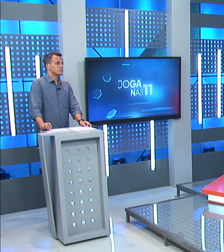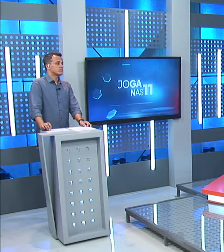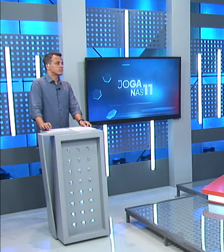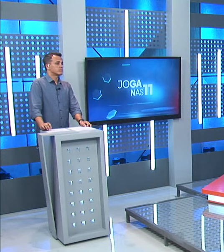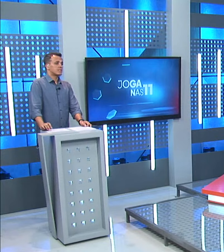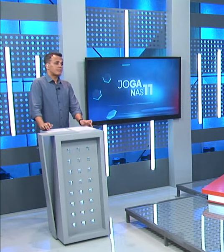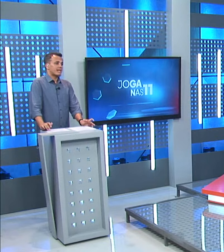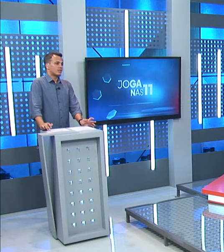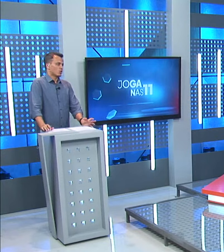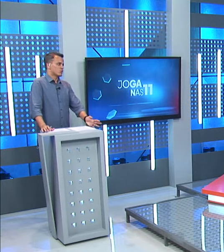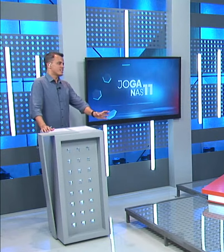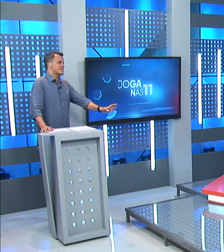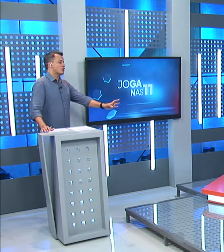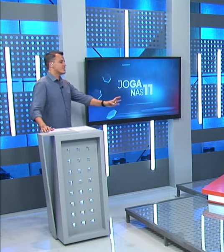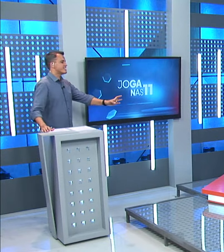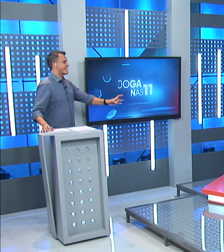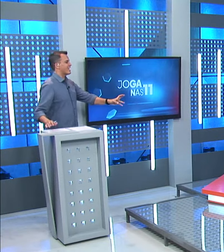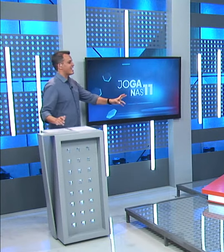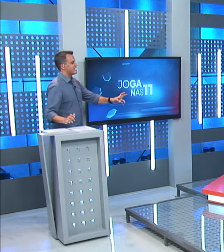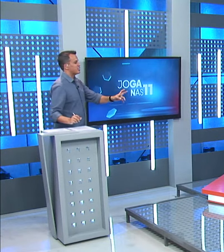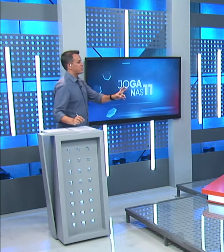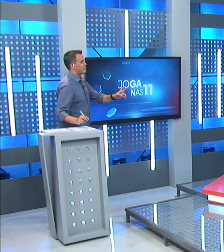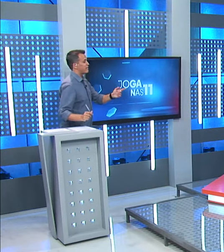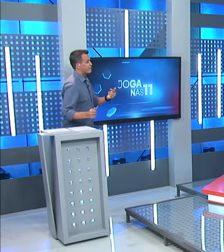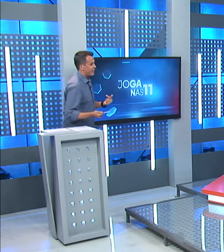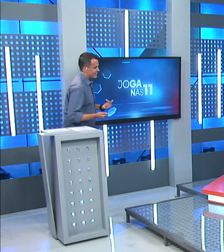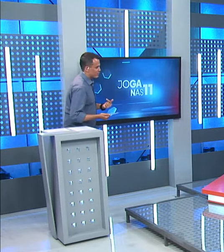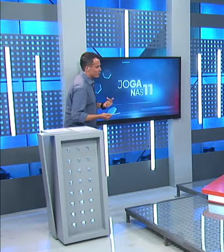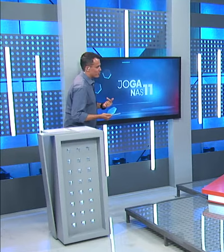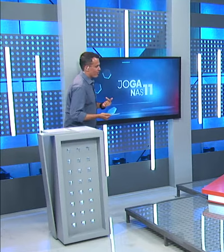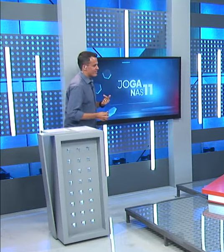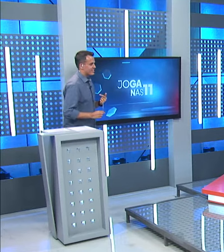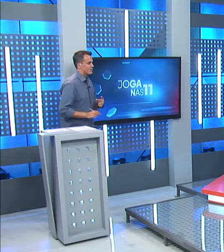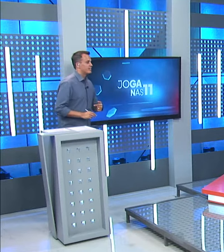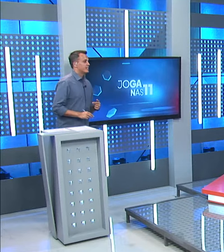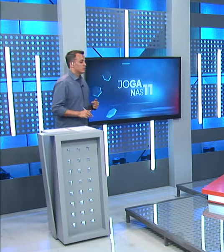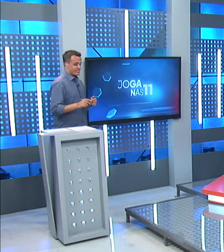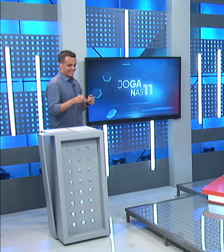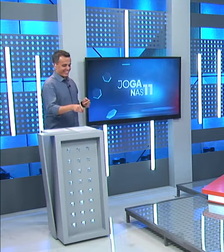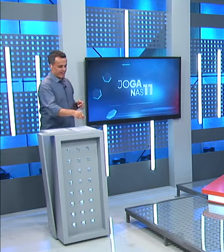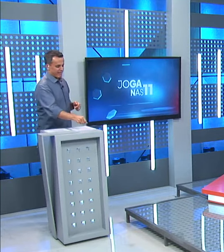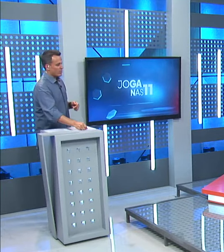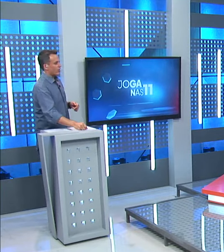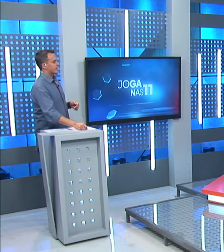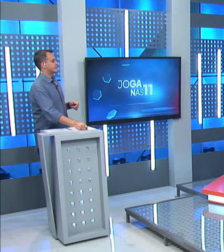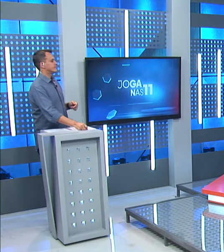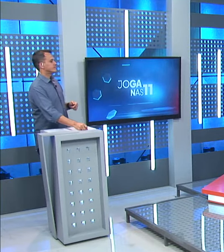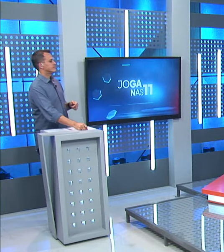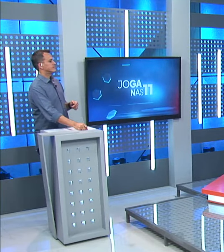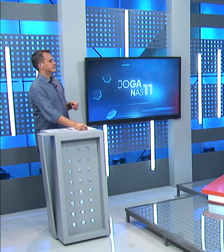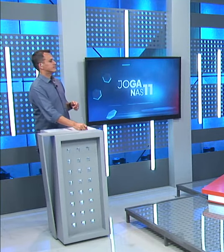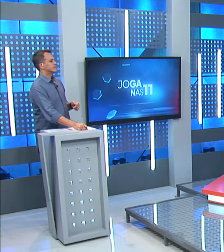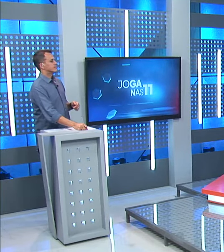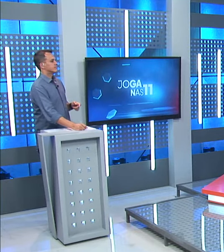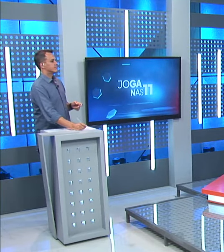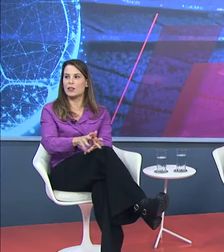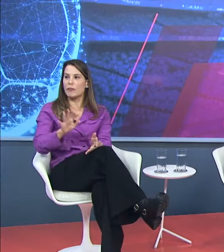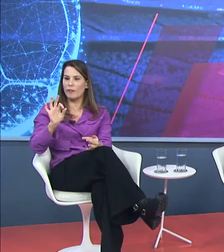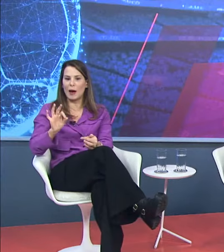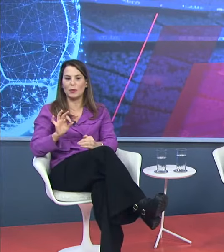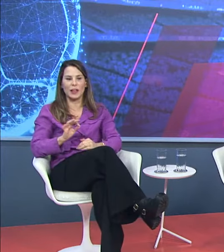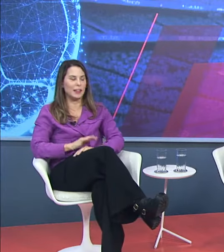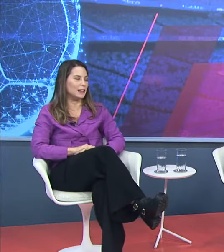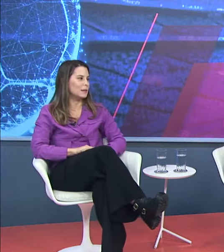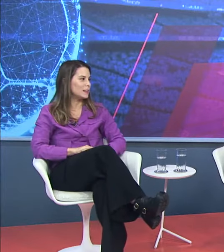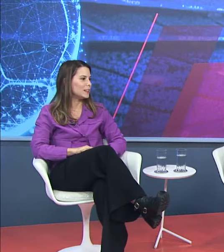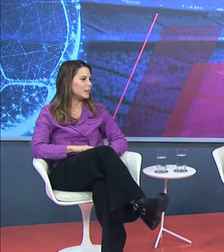Hoje sim. Que ela peca, mas acho que não, no geral... Eu não disse que ela é a dirigente perfeita do futebol brasileiro. Eu disse que ela é a melhor. Acho que sim. Sim. Mas pro time...